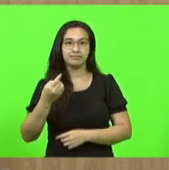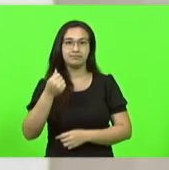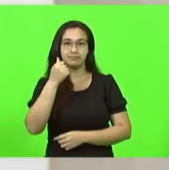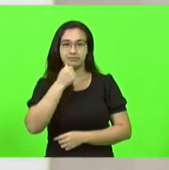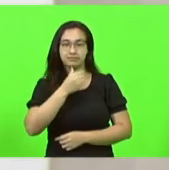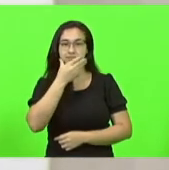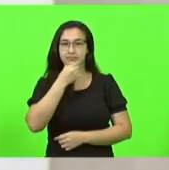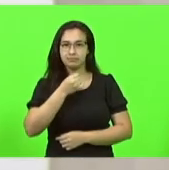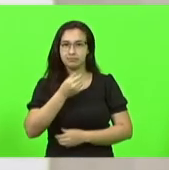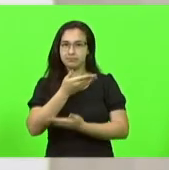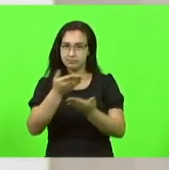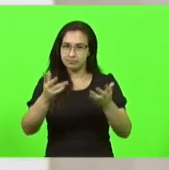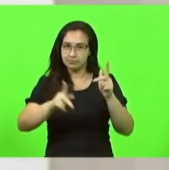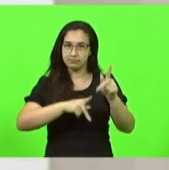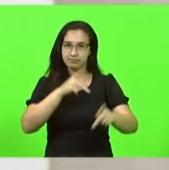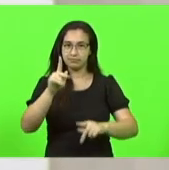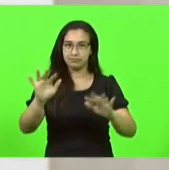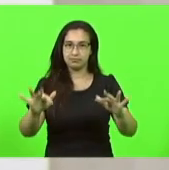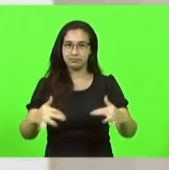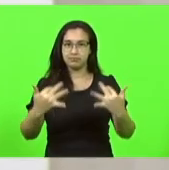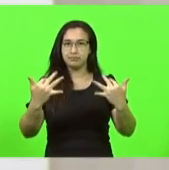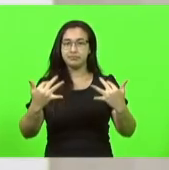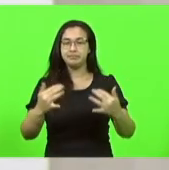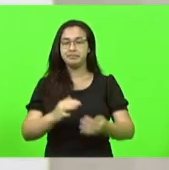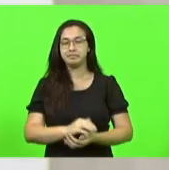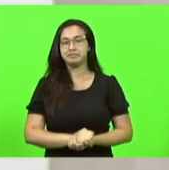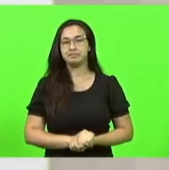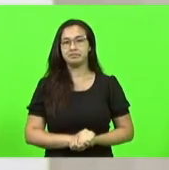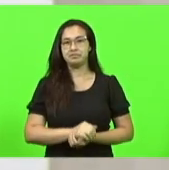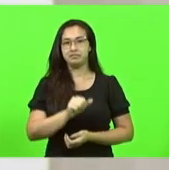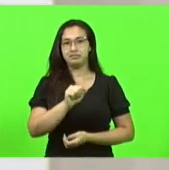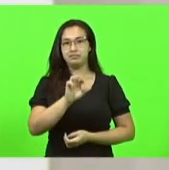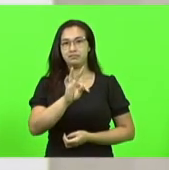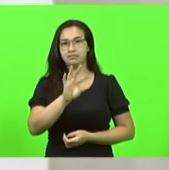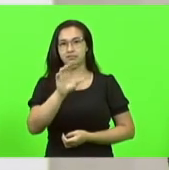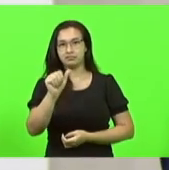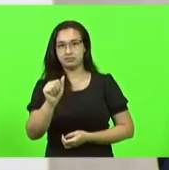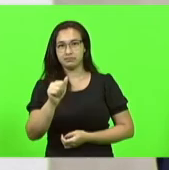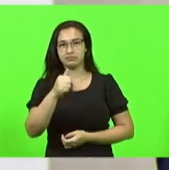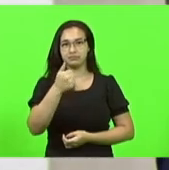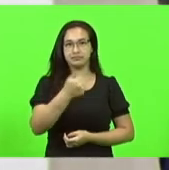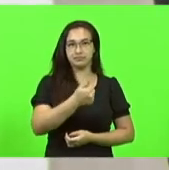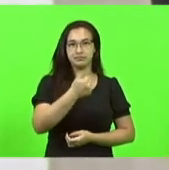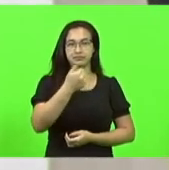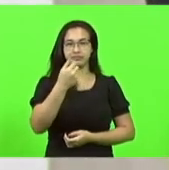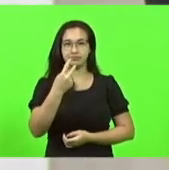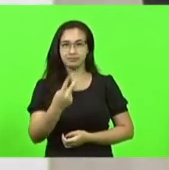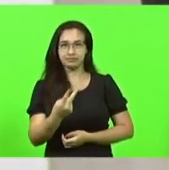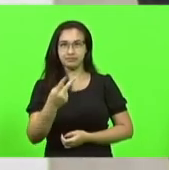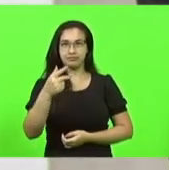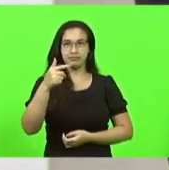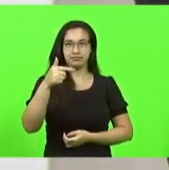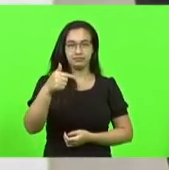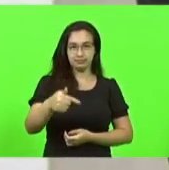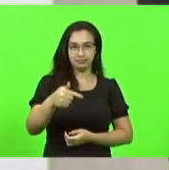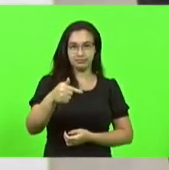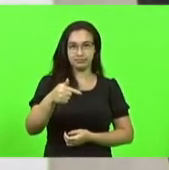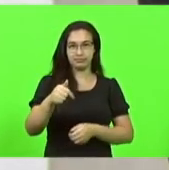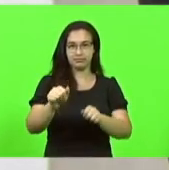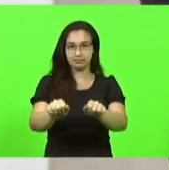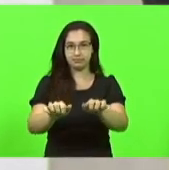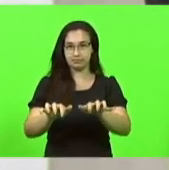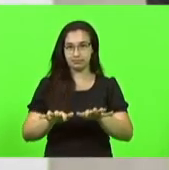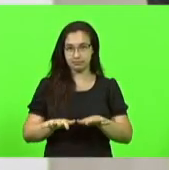e aqueles e aquelas que nos acompanham. Ata da centésima, vigésima, sétima sessão ordinária,